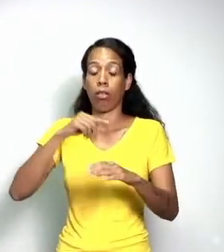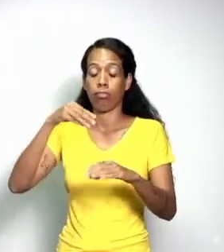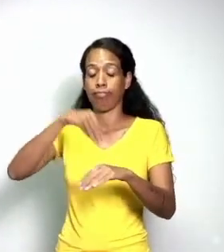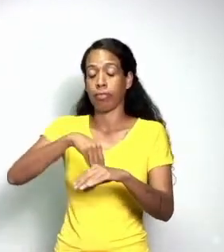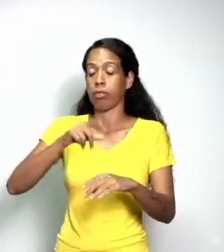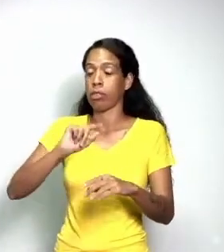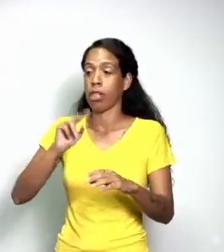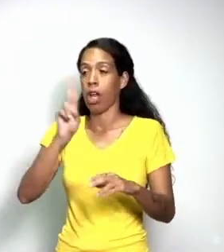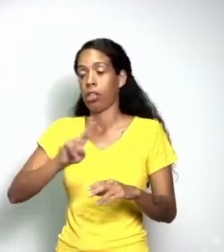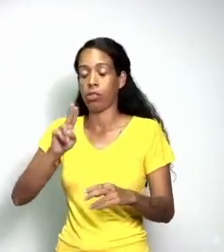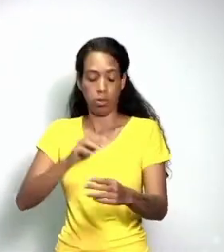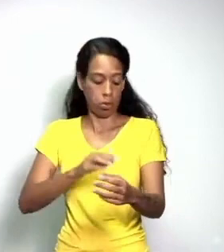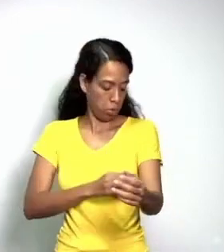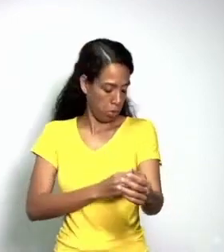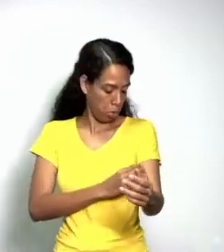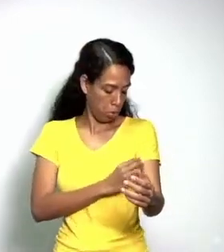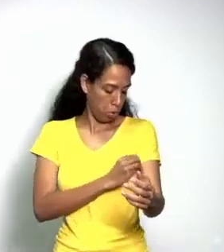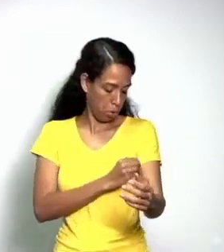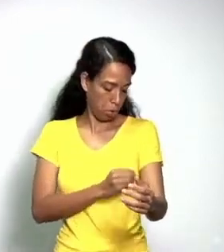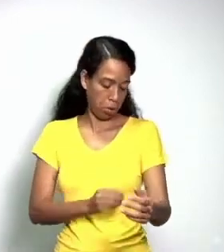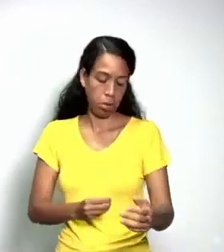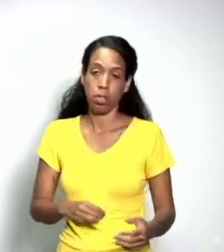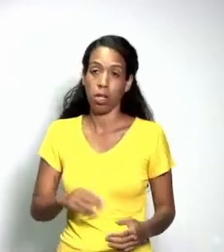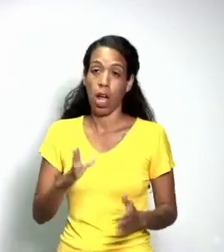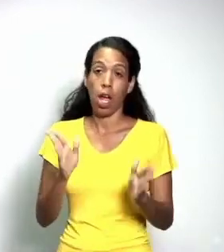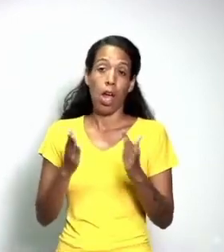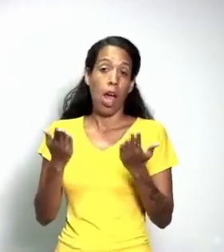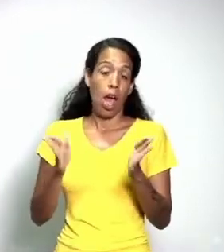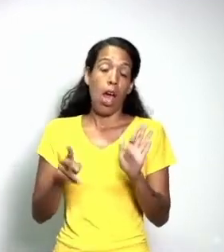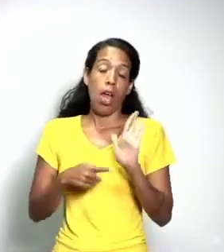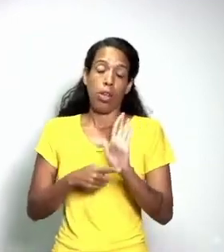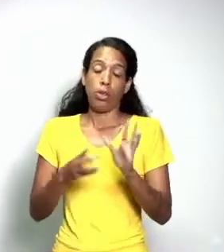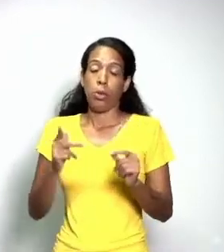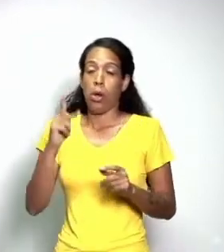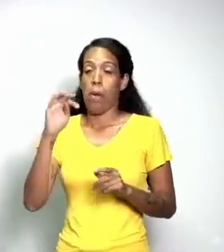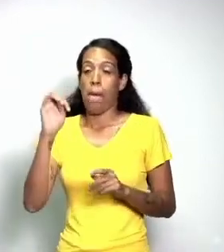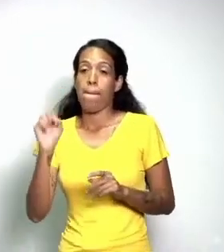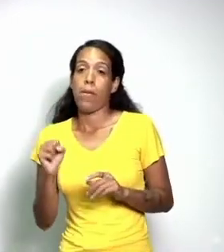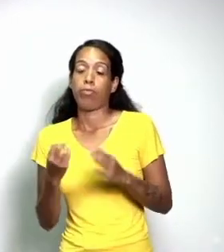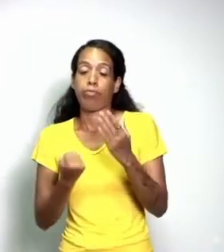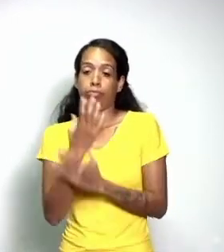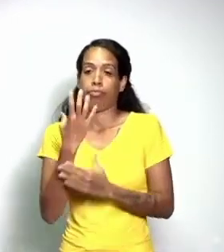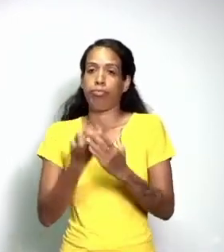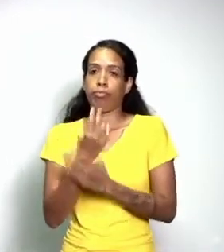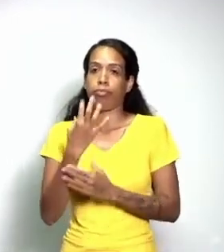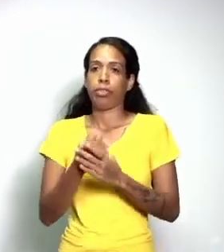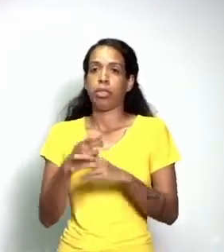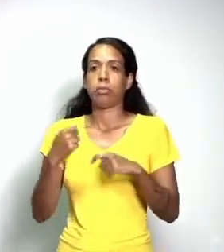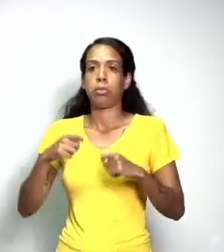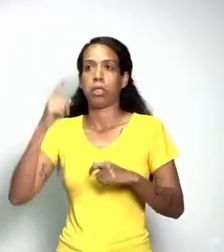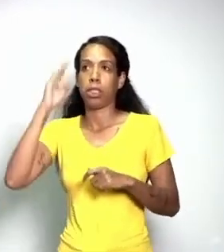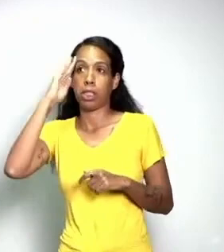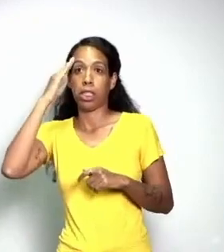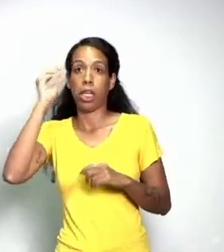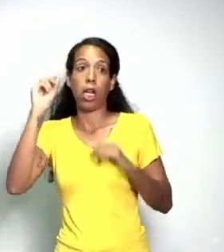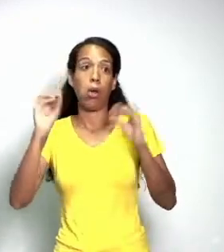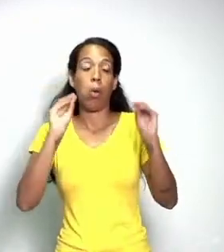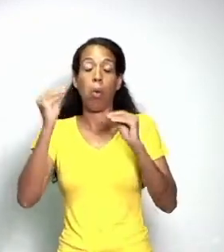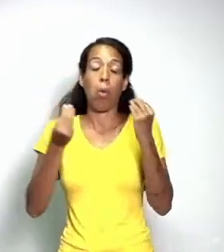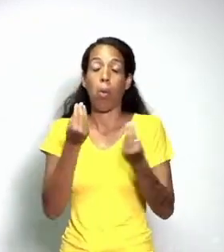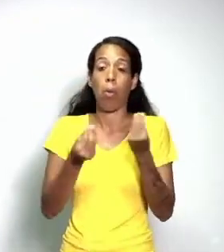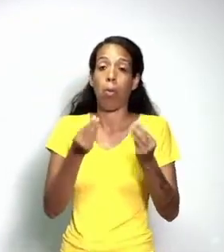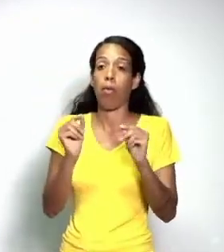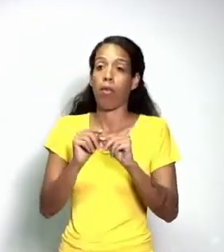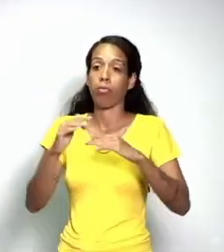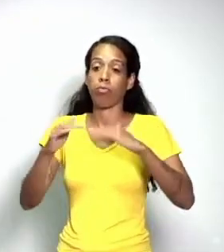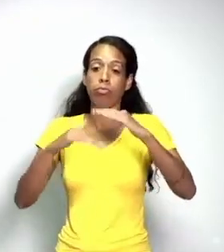vai auxiliar, mas muito assim, na pós-produção. Então, é bom que a gente esteja atento, entendendo a importância da claquete para